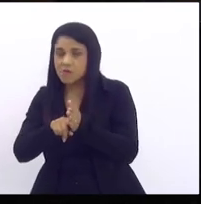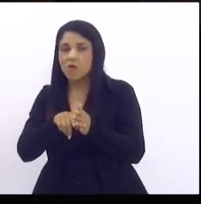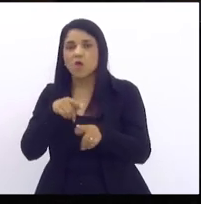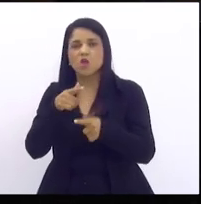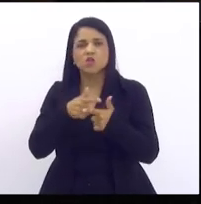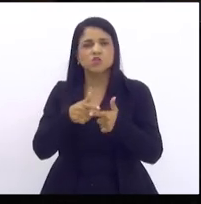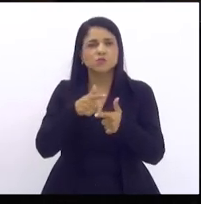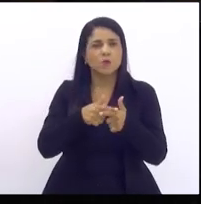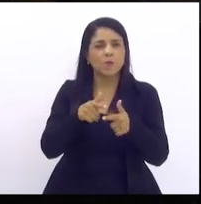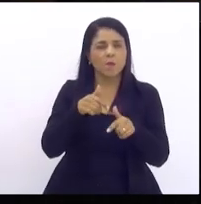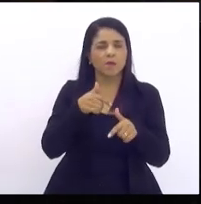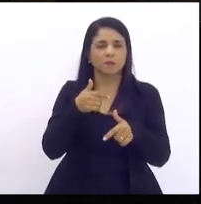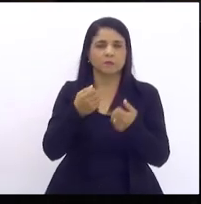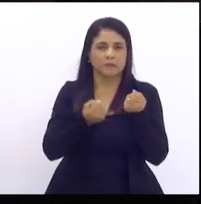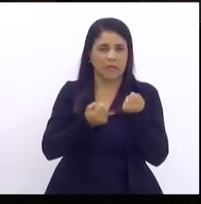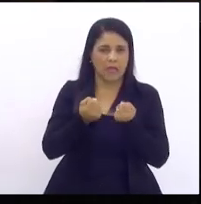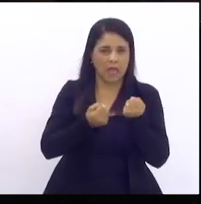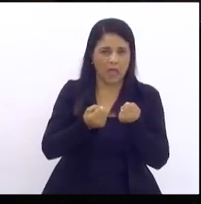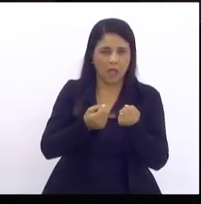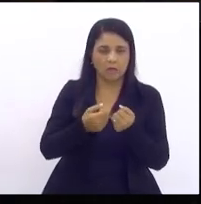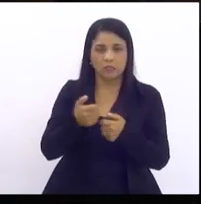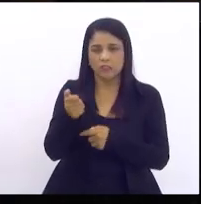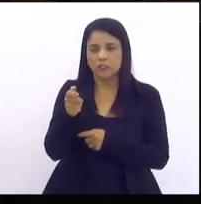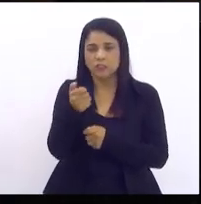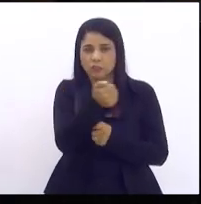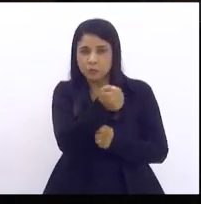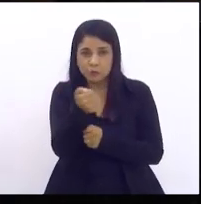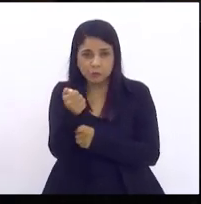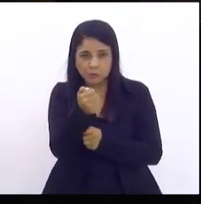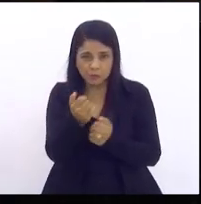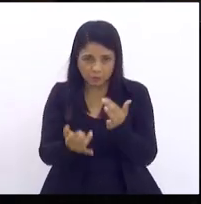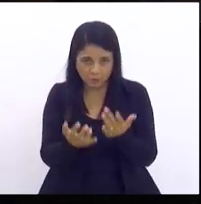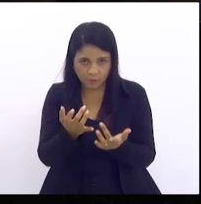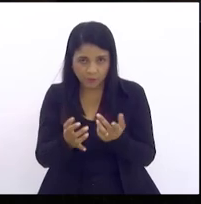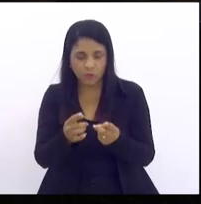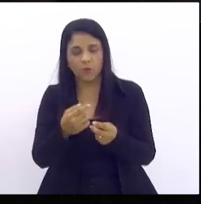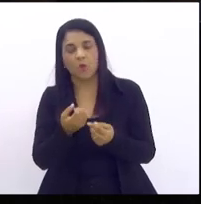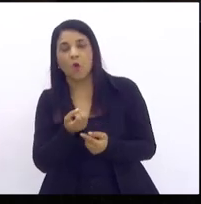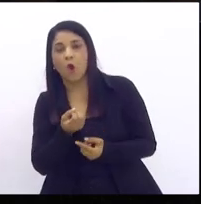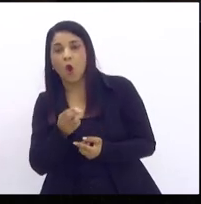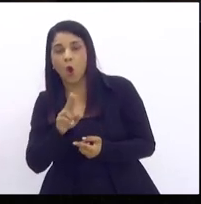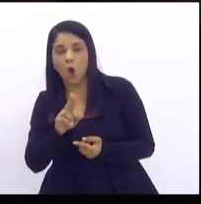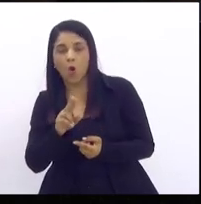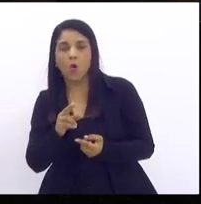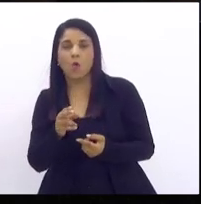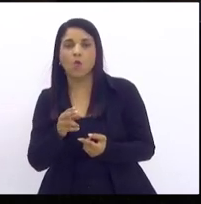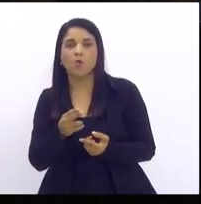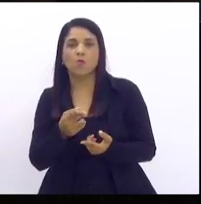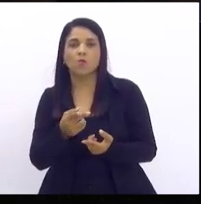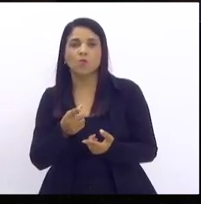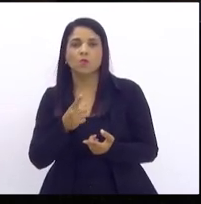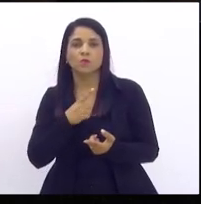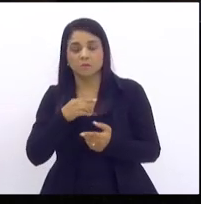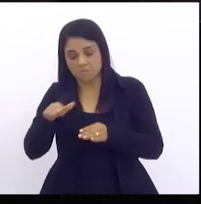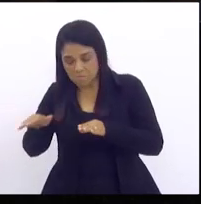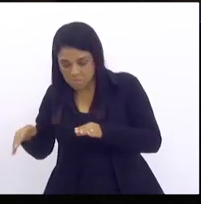quer seja um extintor fora do prazo, etc., debaixo do tapete tinha uma nota